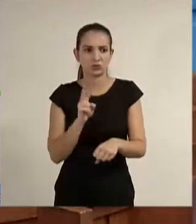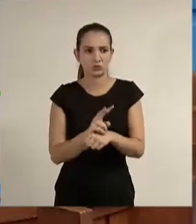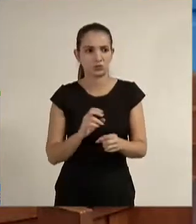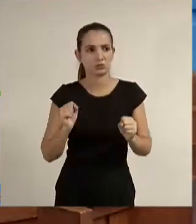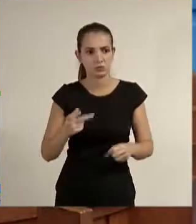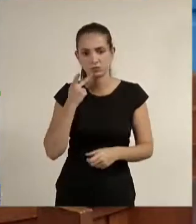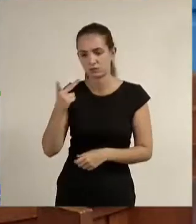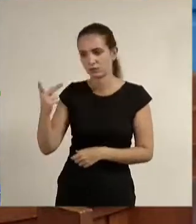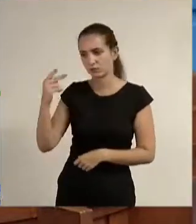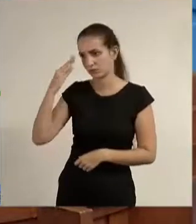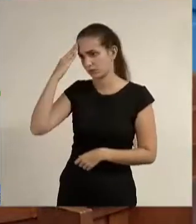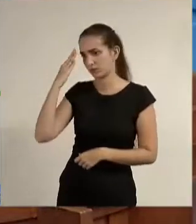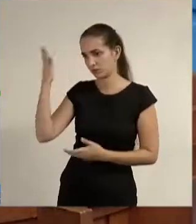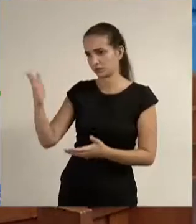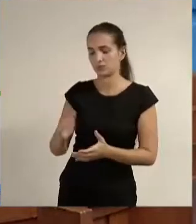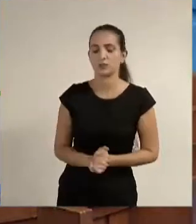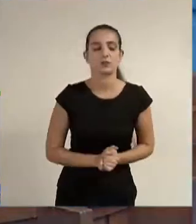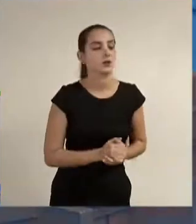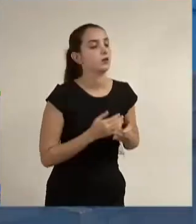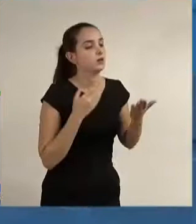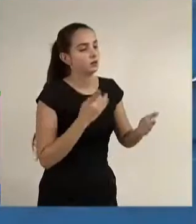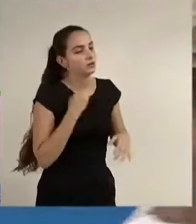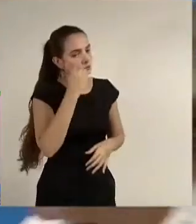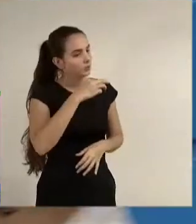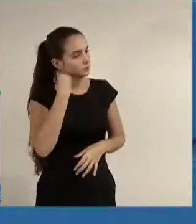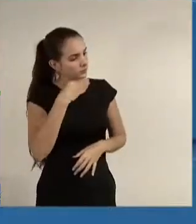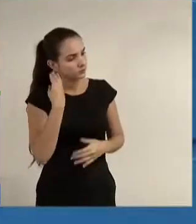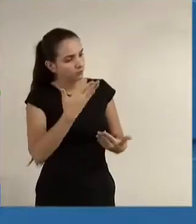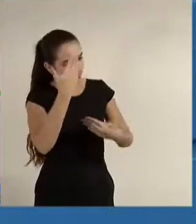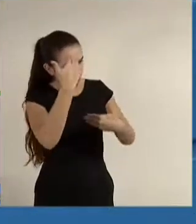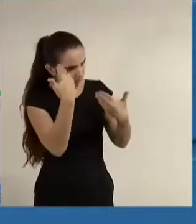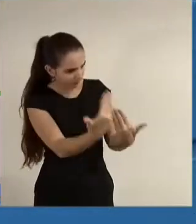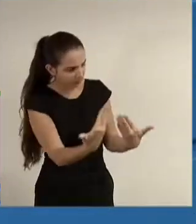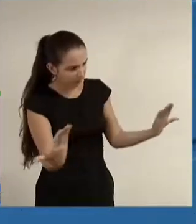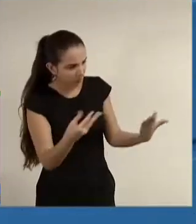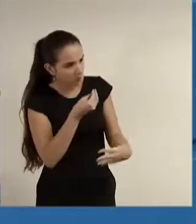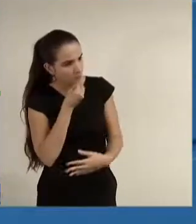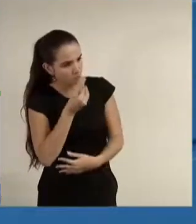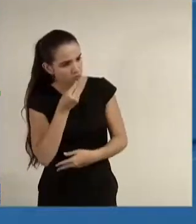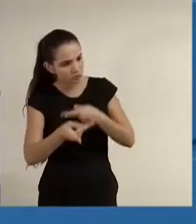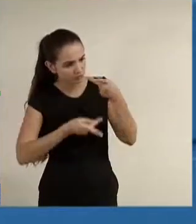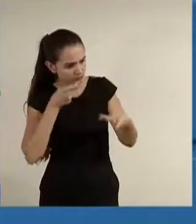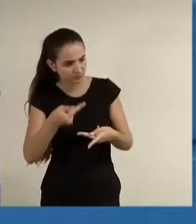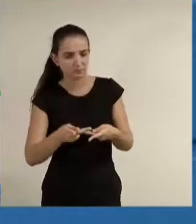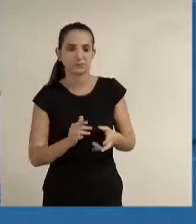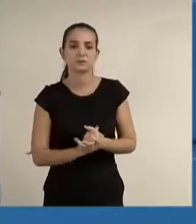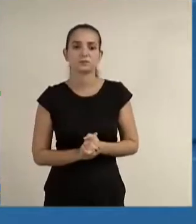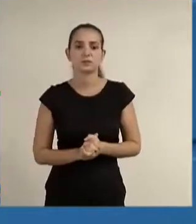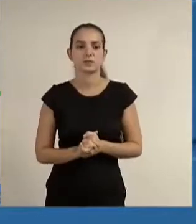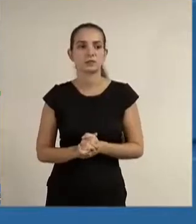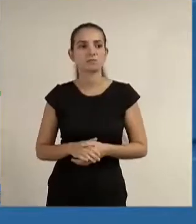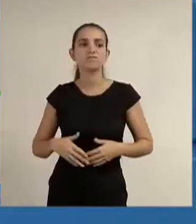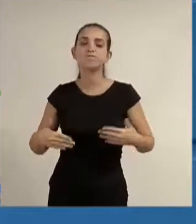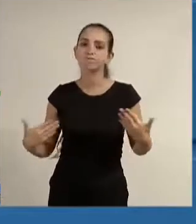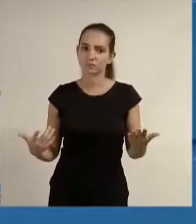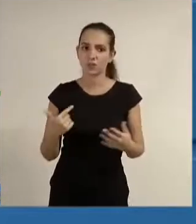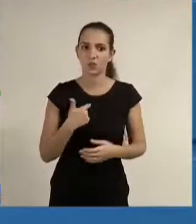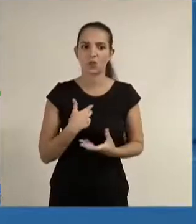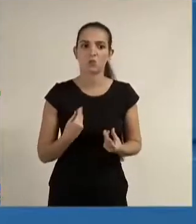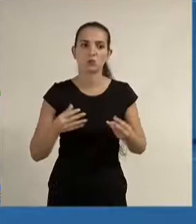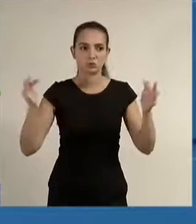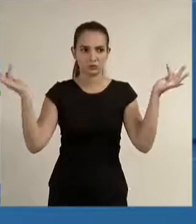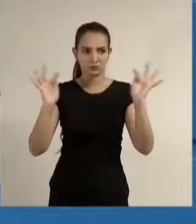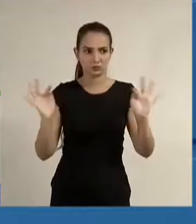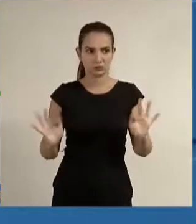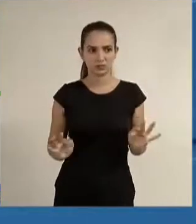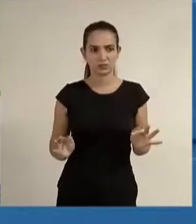Pois não, deputado. Deputado Marçal, eu agradeço pela concessão do aparte e fico muito feliz de ver